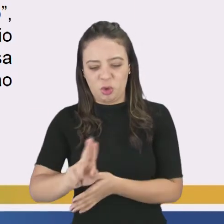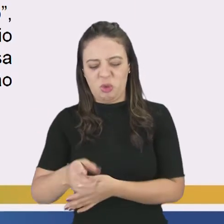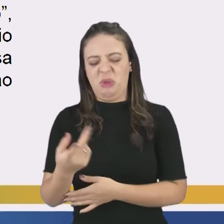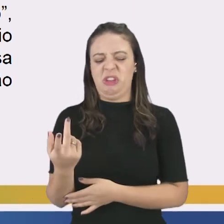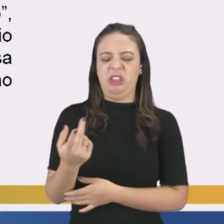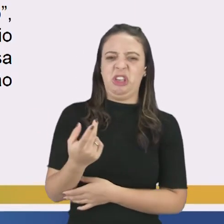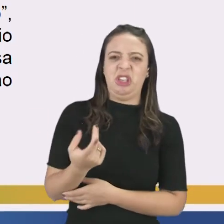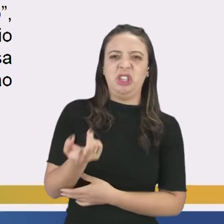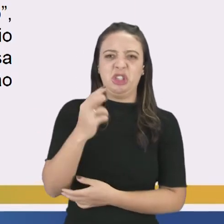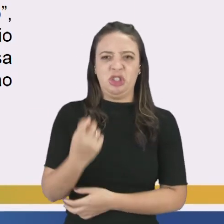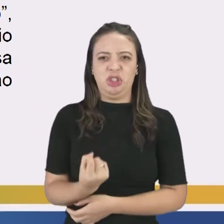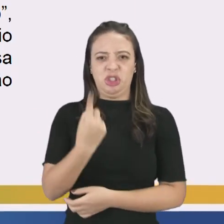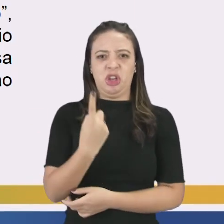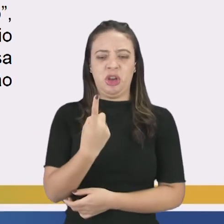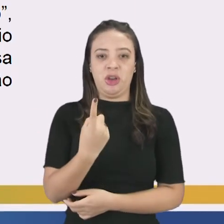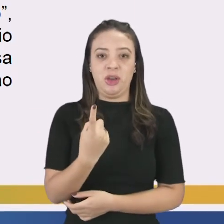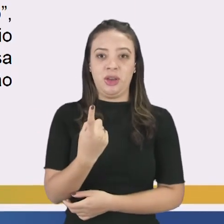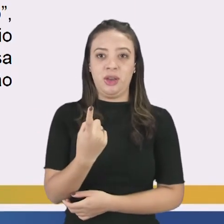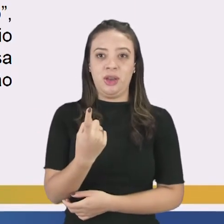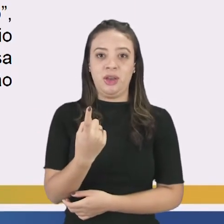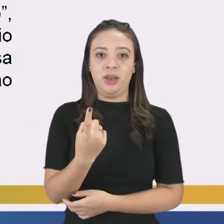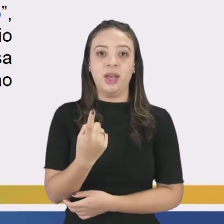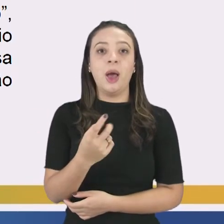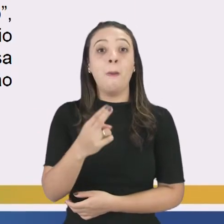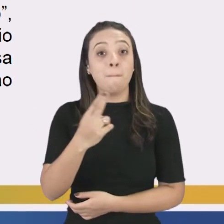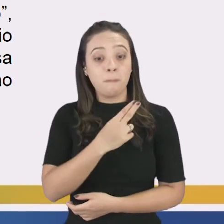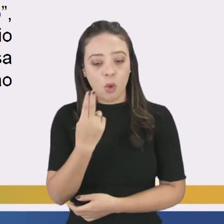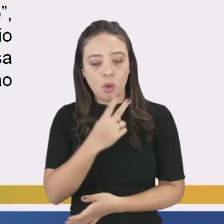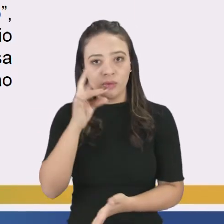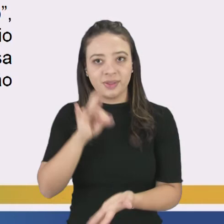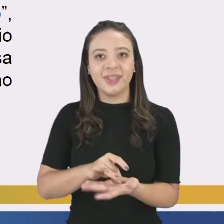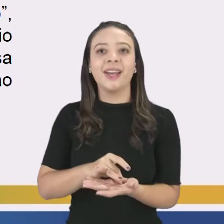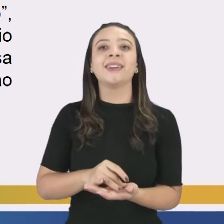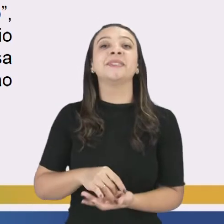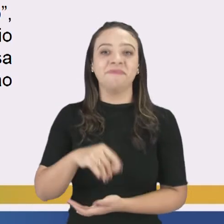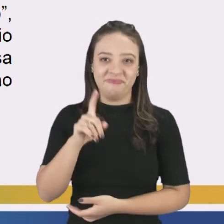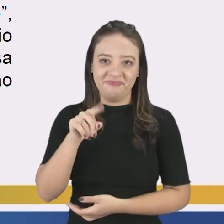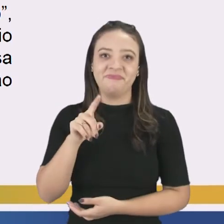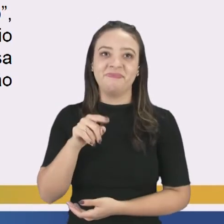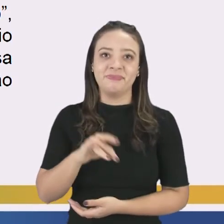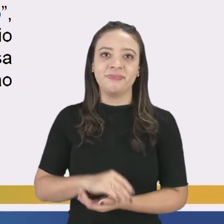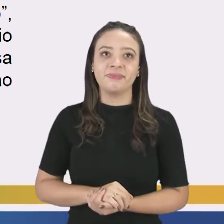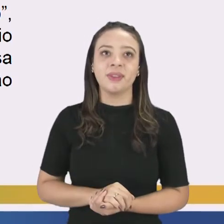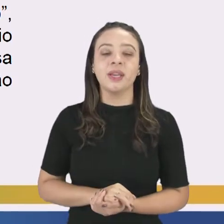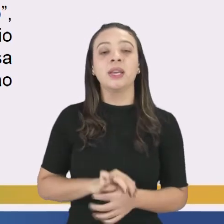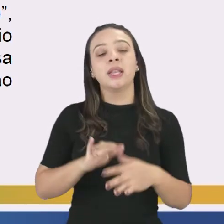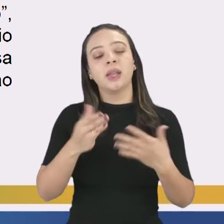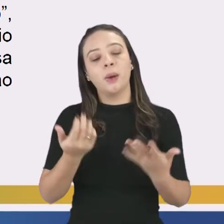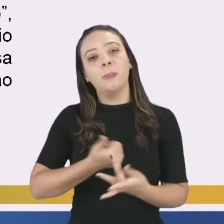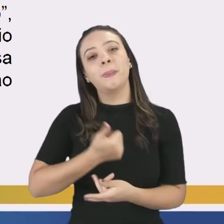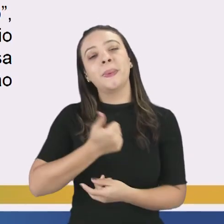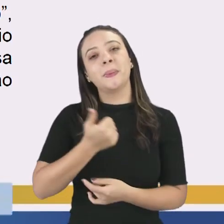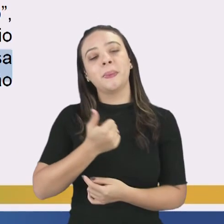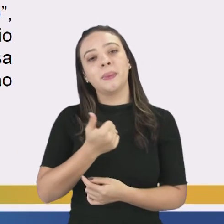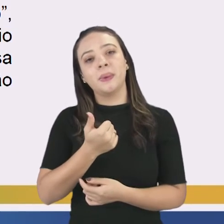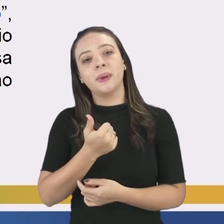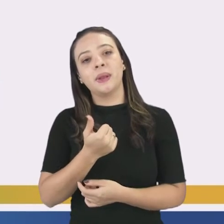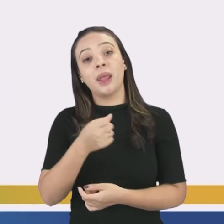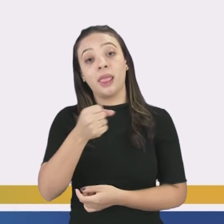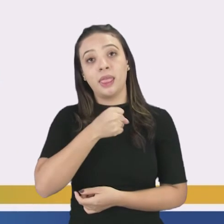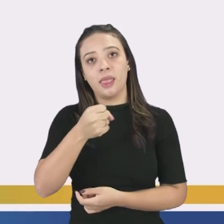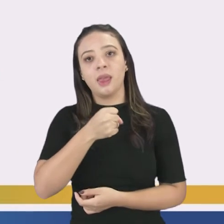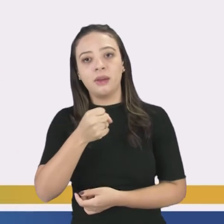um pseudônimo, não era meu nome mesmo. Ok? Então, esse daí foi a primeira parte da entrevista